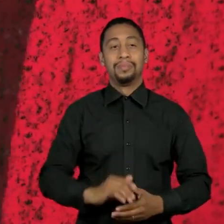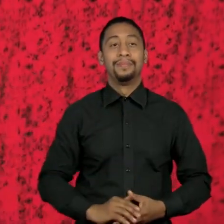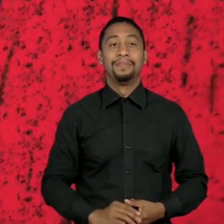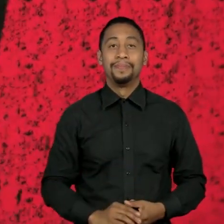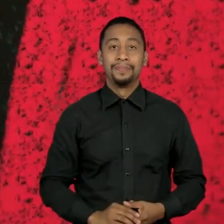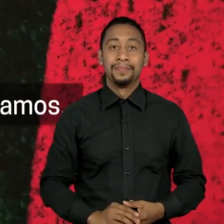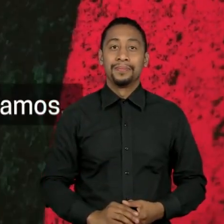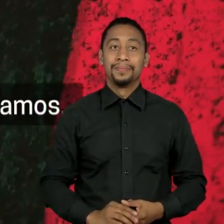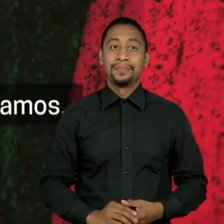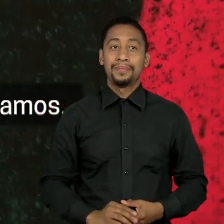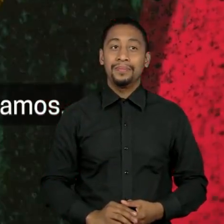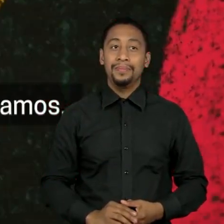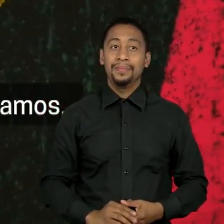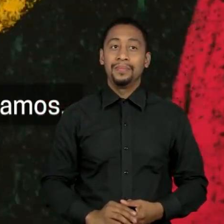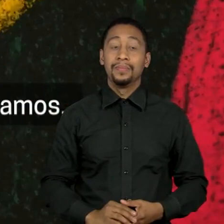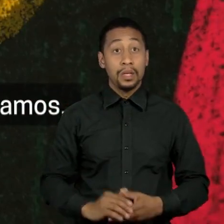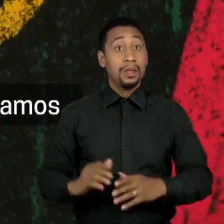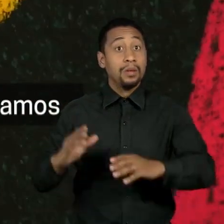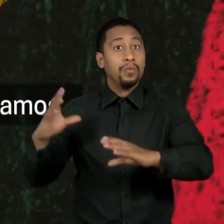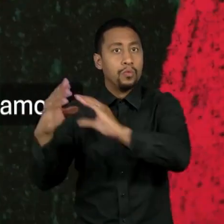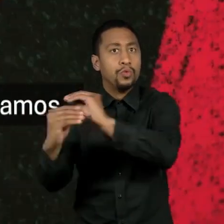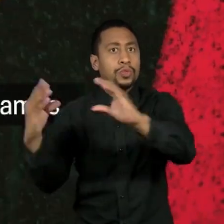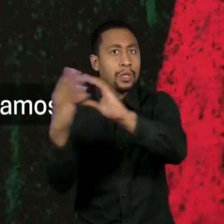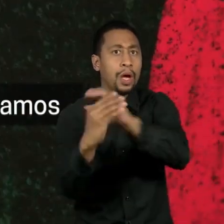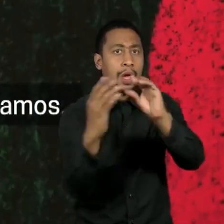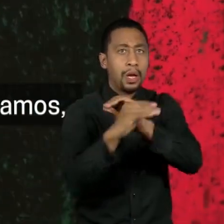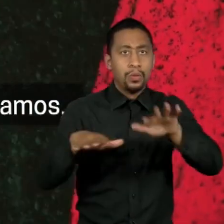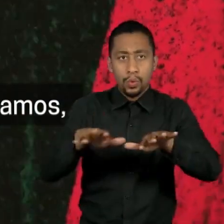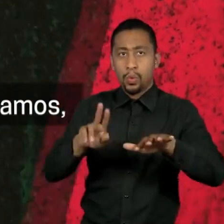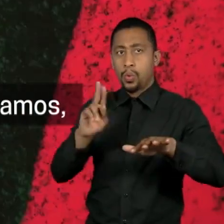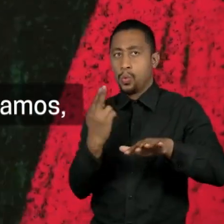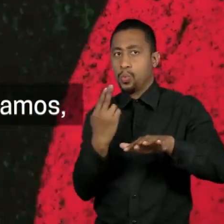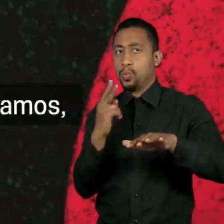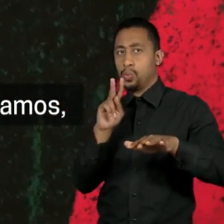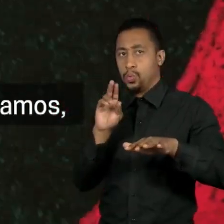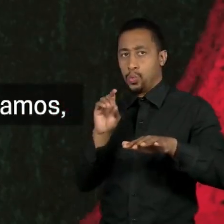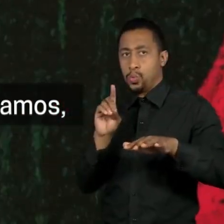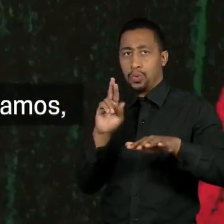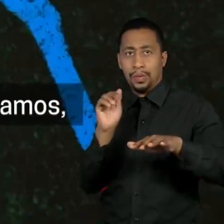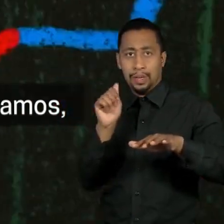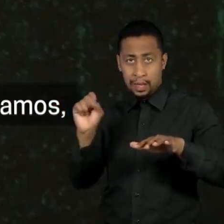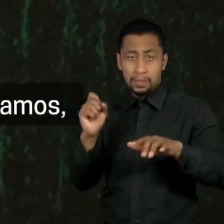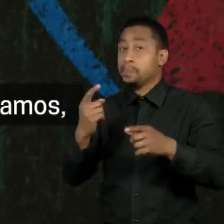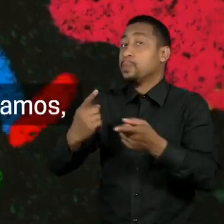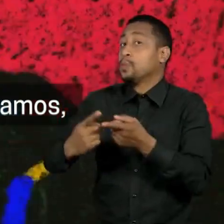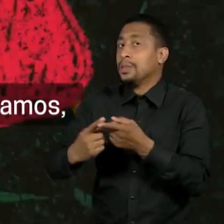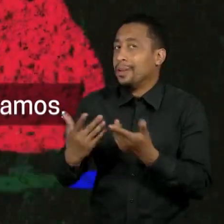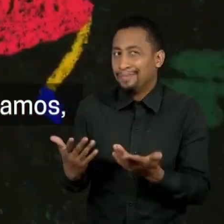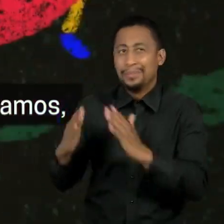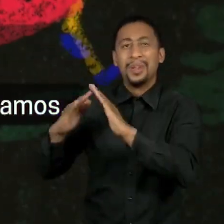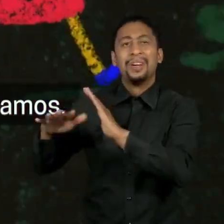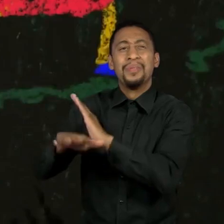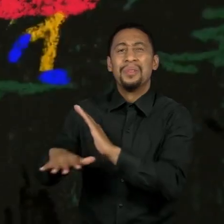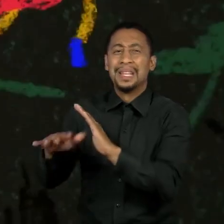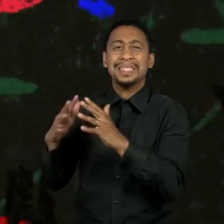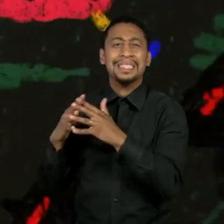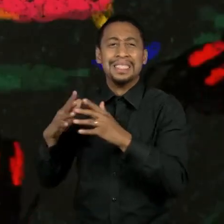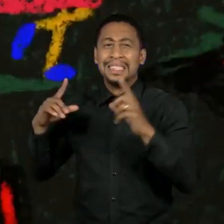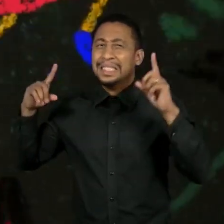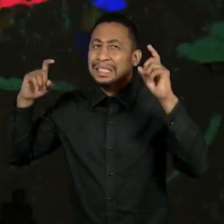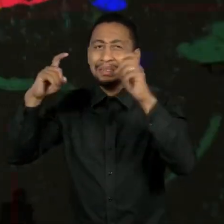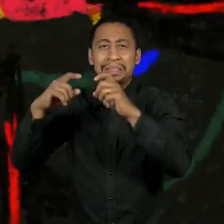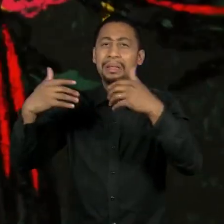Saben que los pájaros, cuando nacen los pajaritos chiquitos, ellos los esconden abajo de